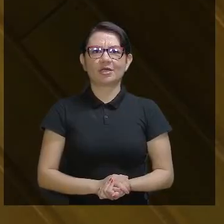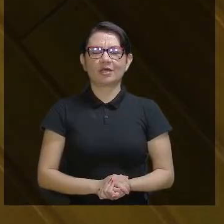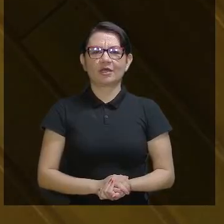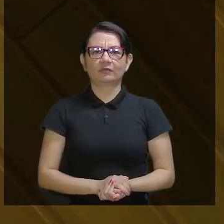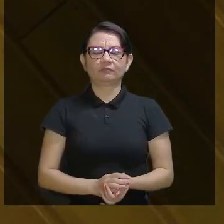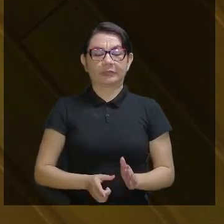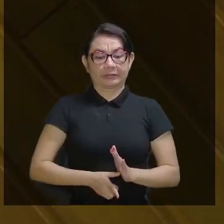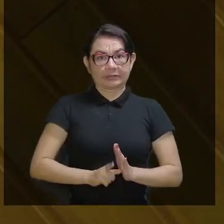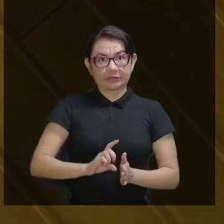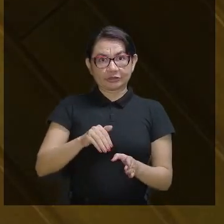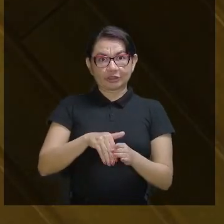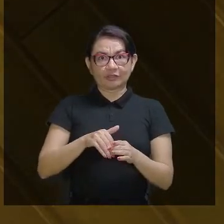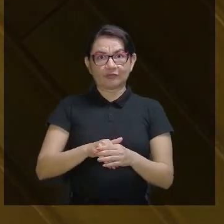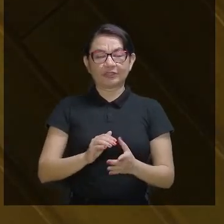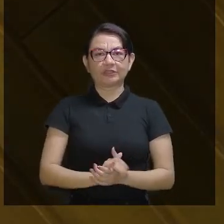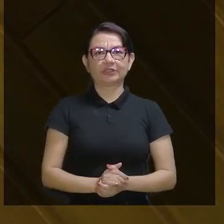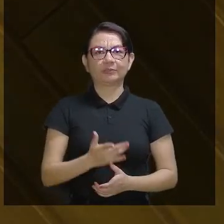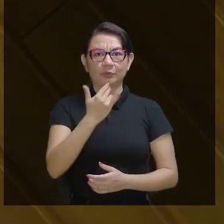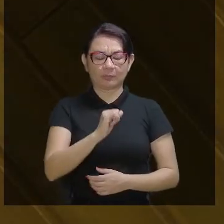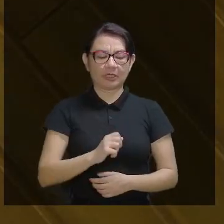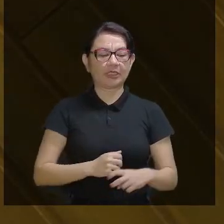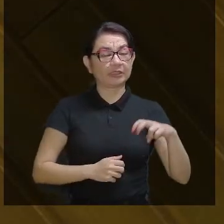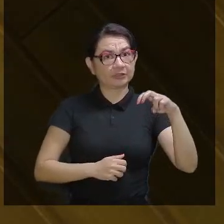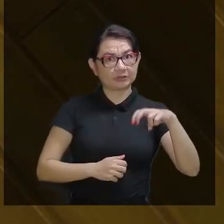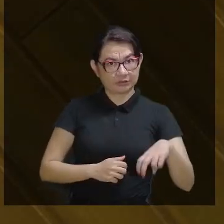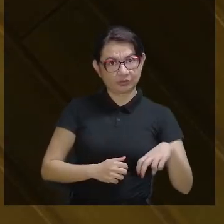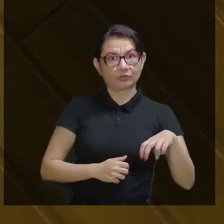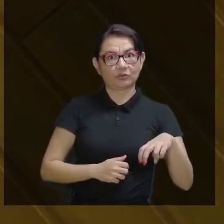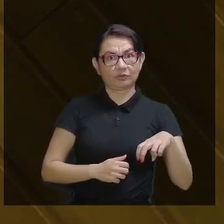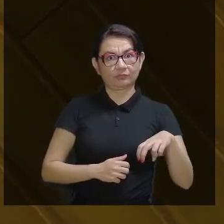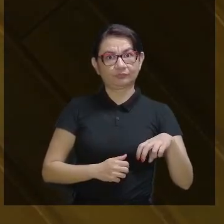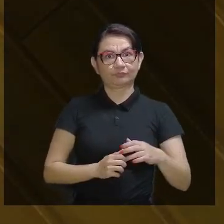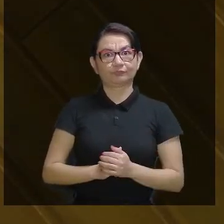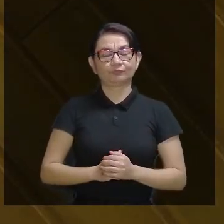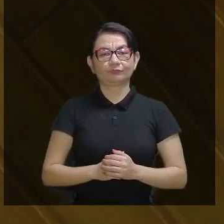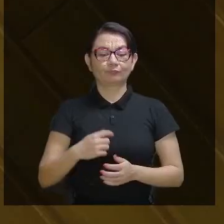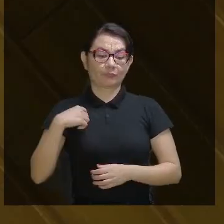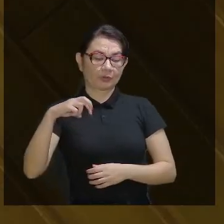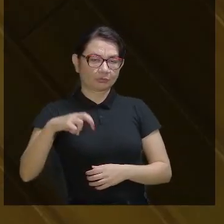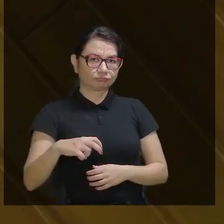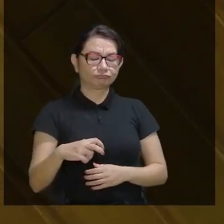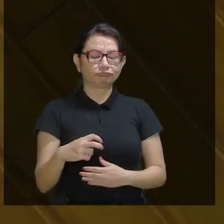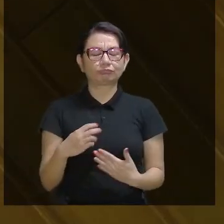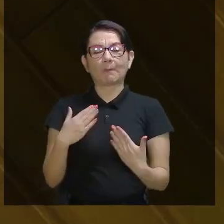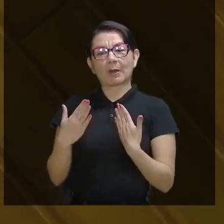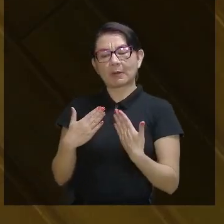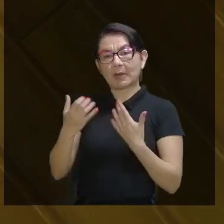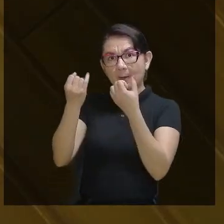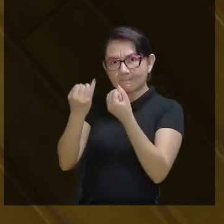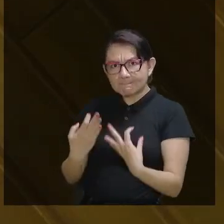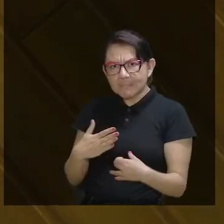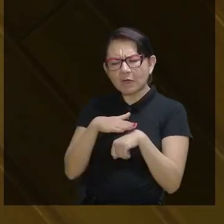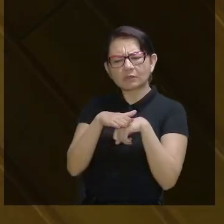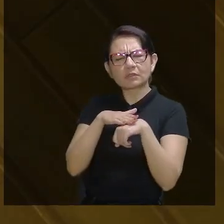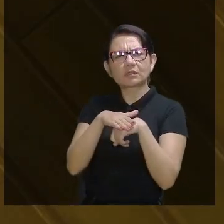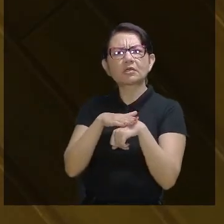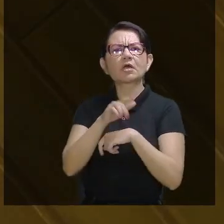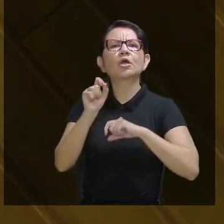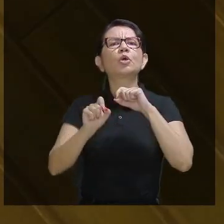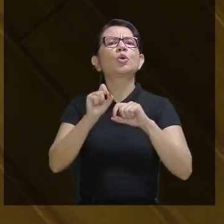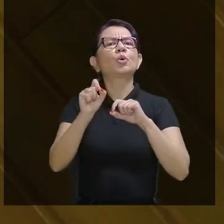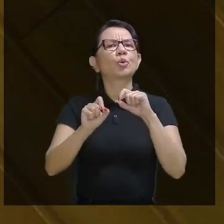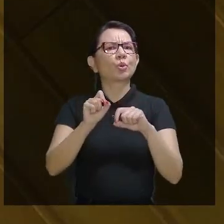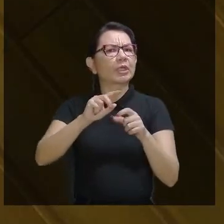eleição, meu pai sentou-se e foi conversar comigo sobre o que